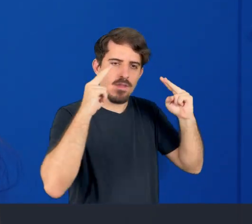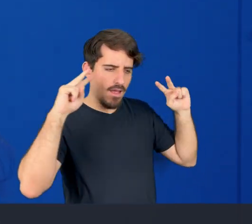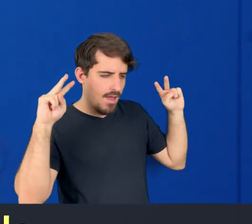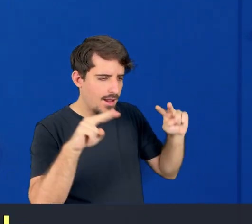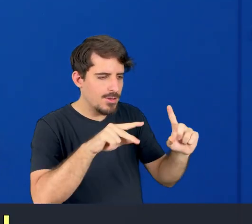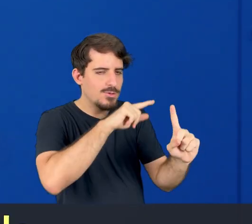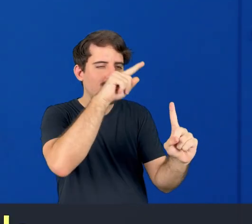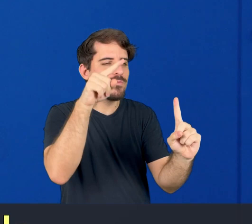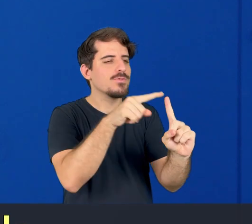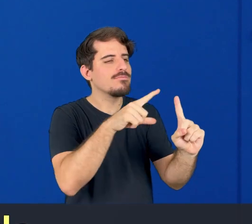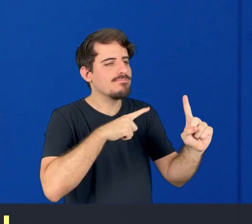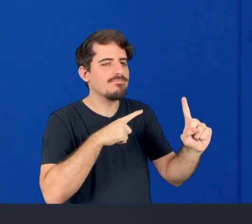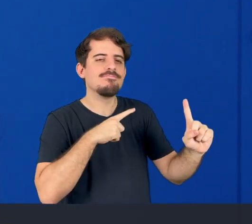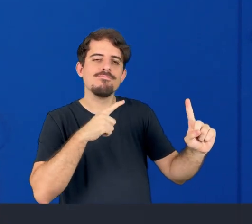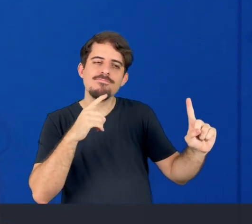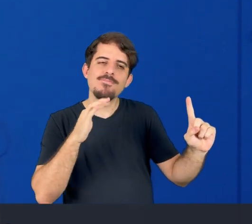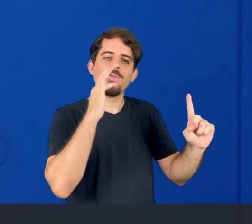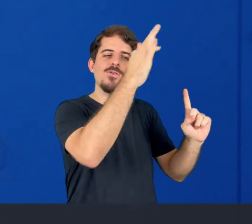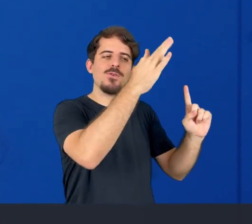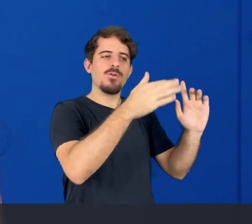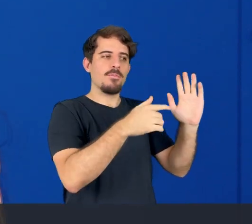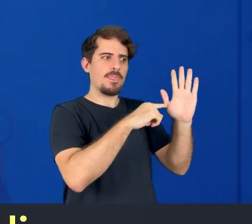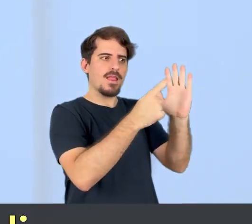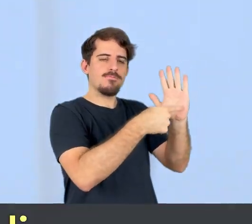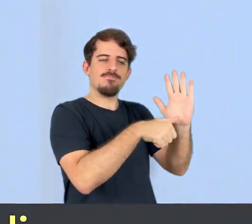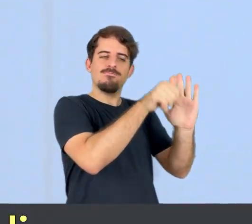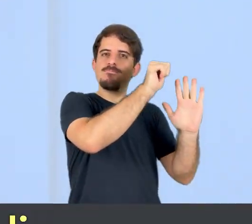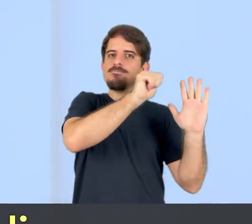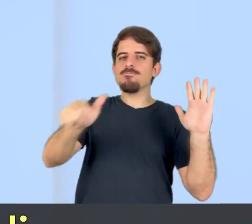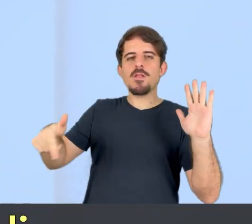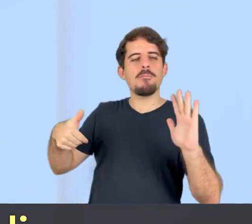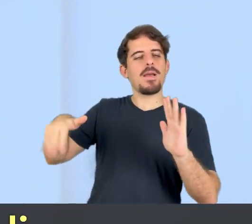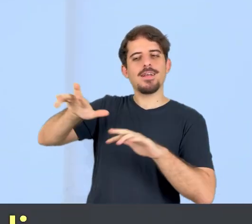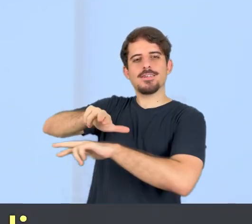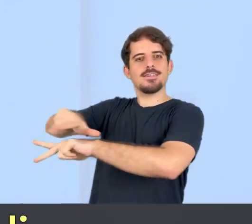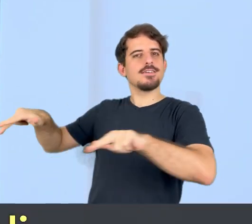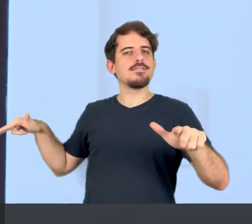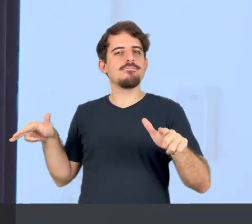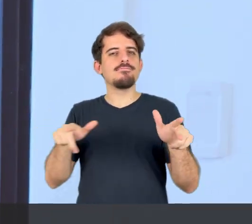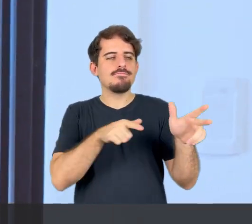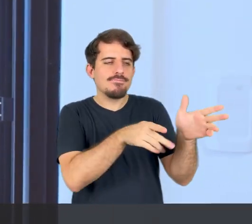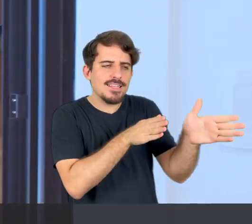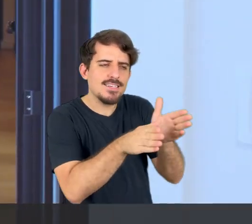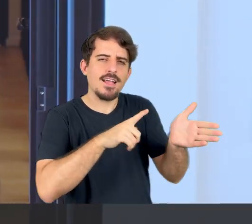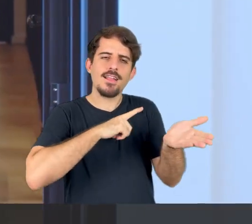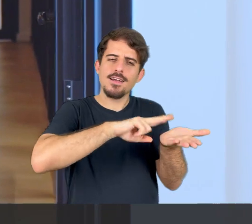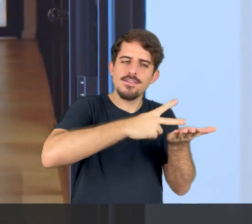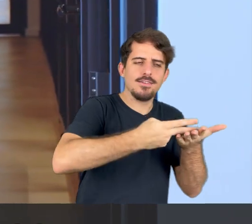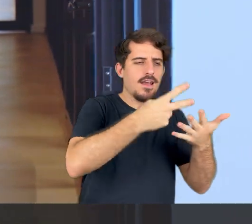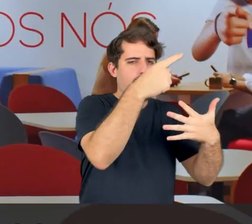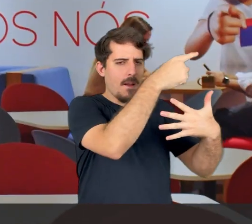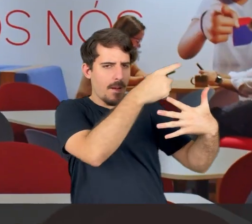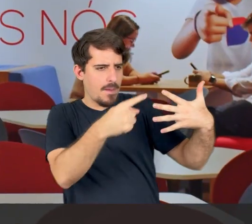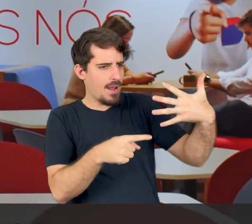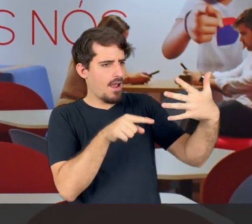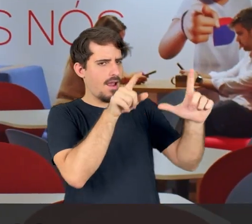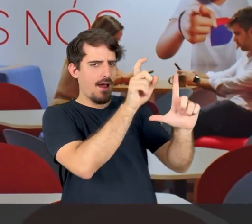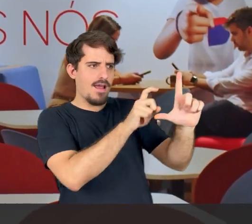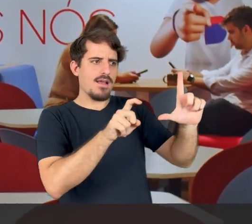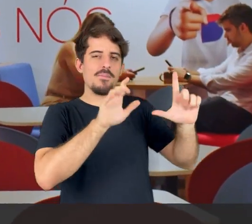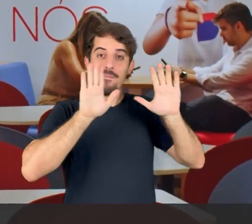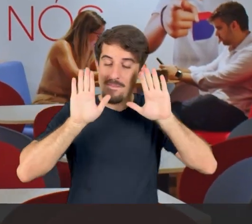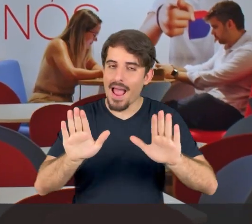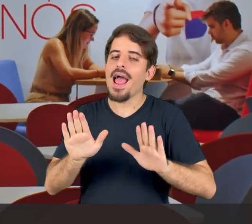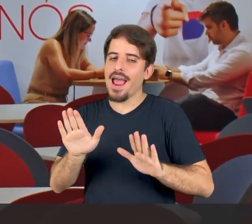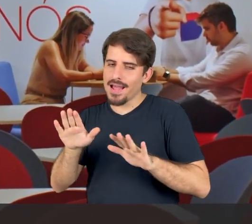valor, enxergou o propósito da HandTalk, além de um recurso, né, que hoje tem ali tanto a tradução para Libras, quanto os